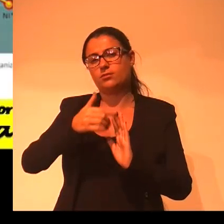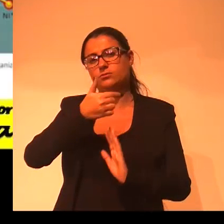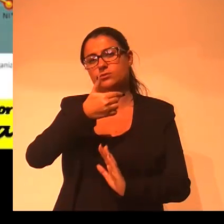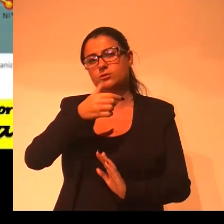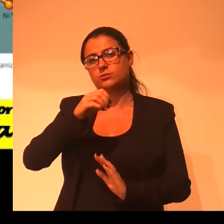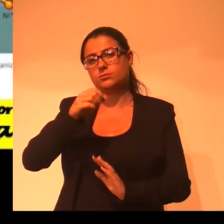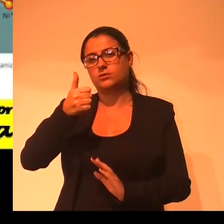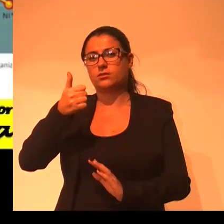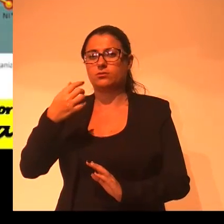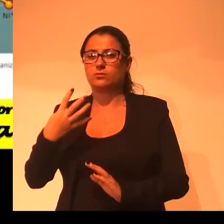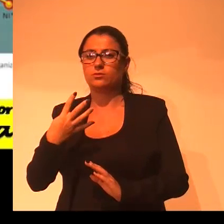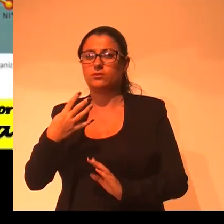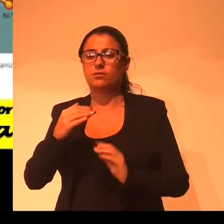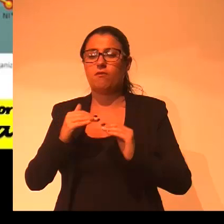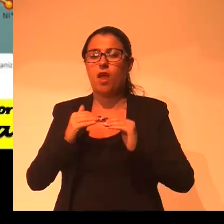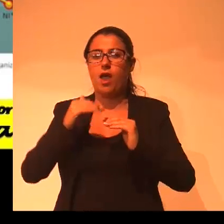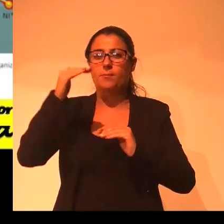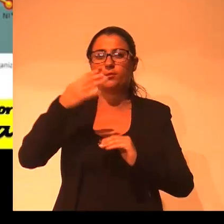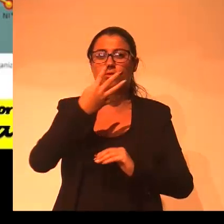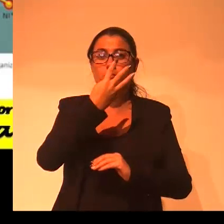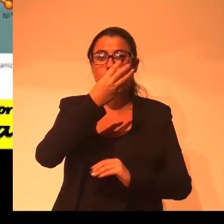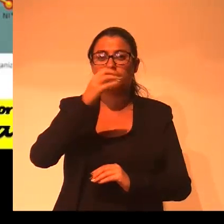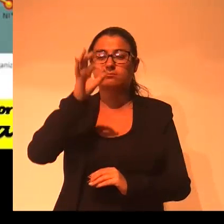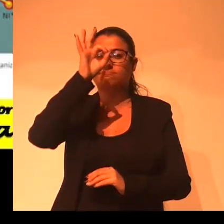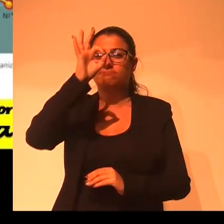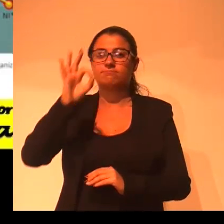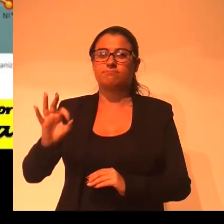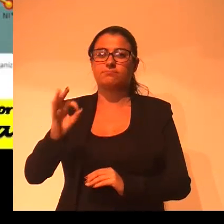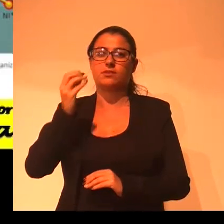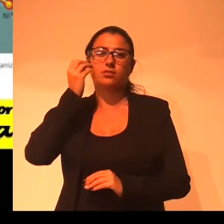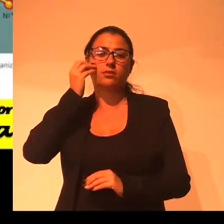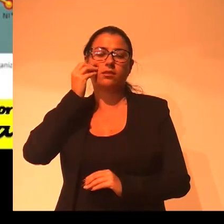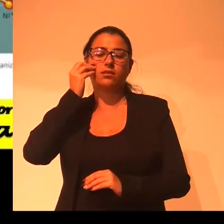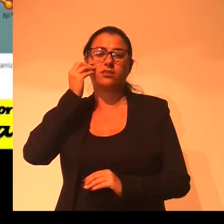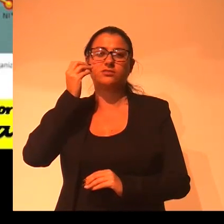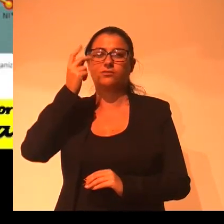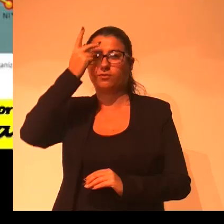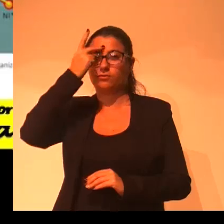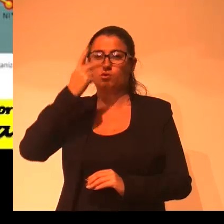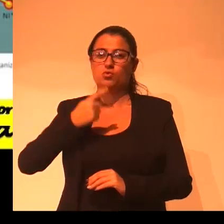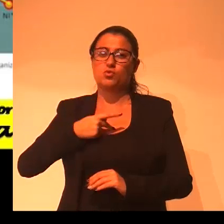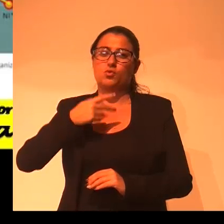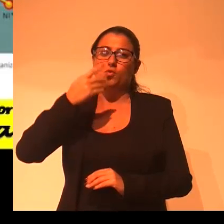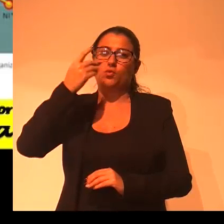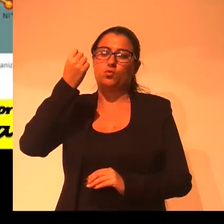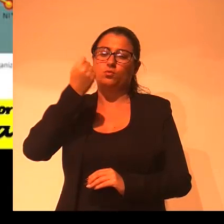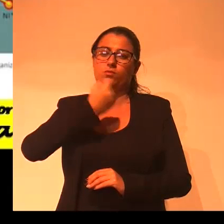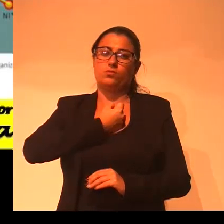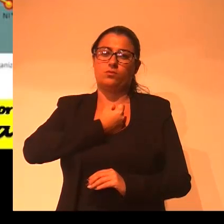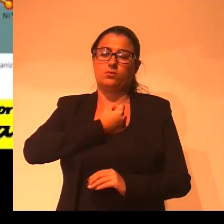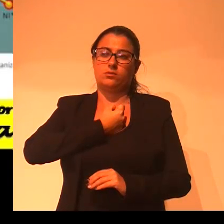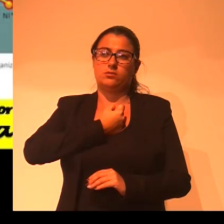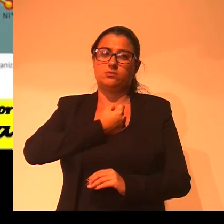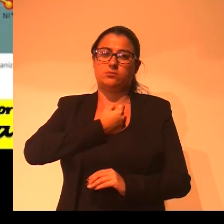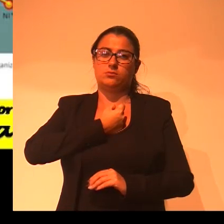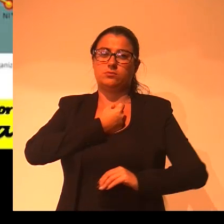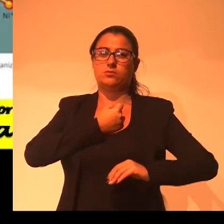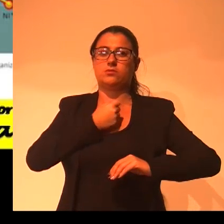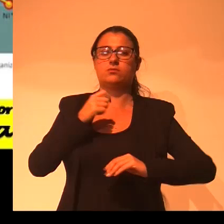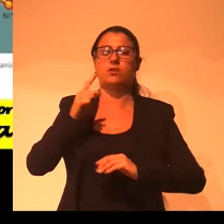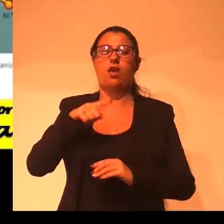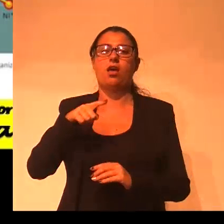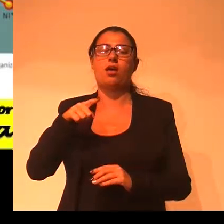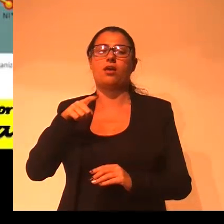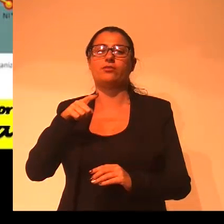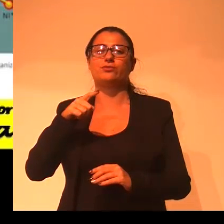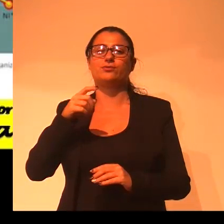aumento de 400% nas tentativas de suicídio. Esses dados aqui, eles não são